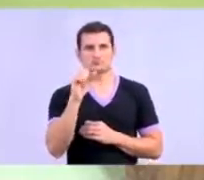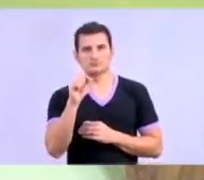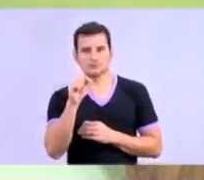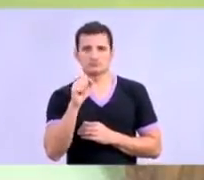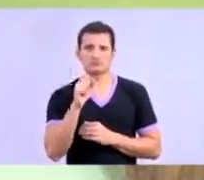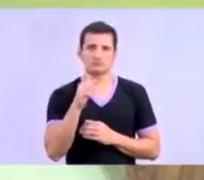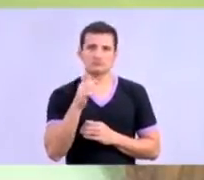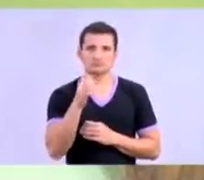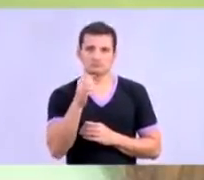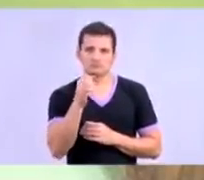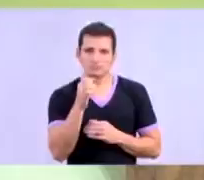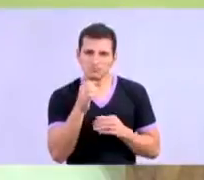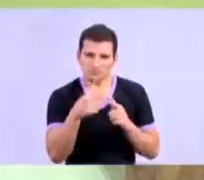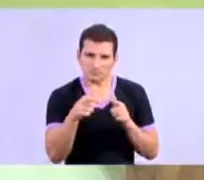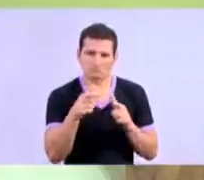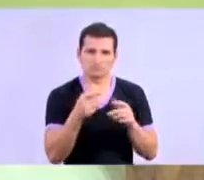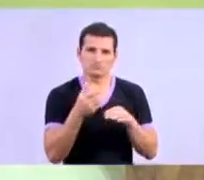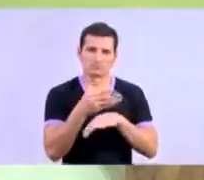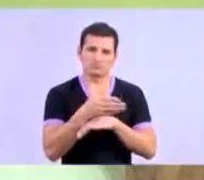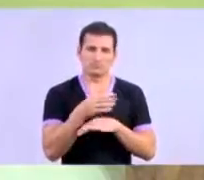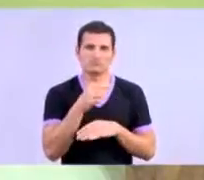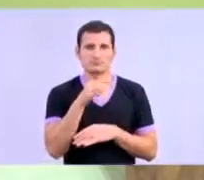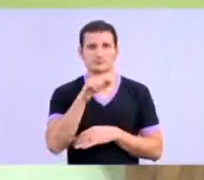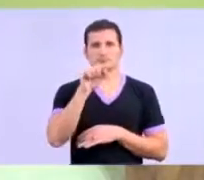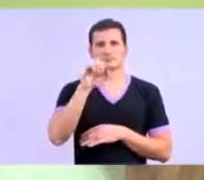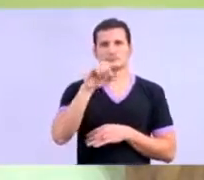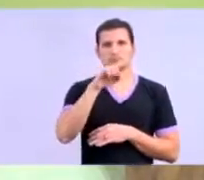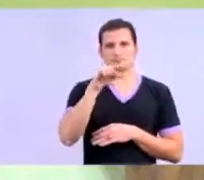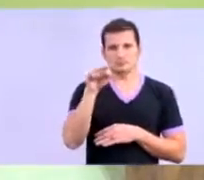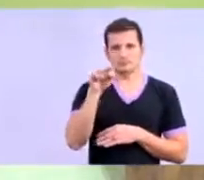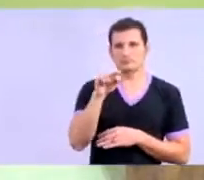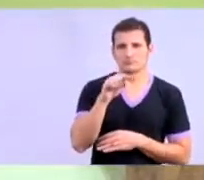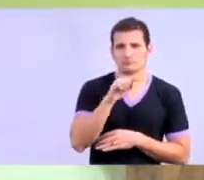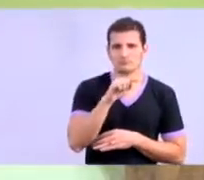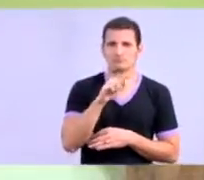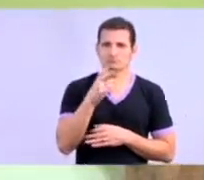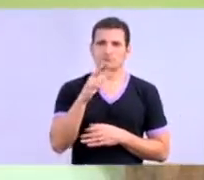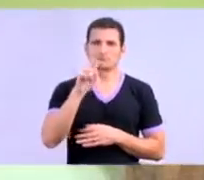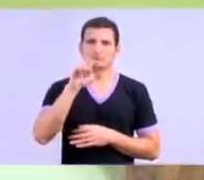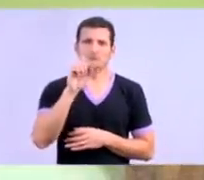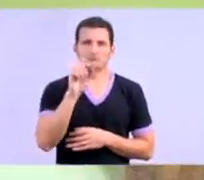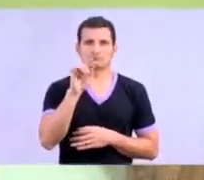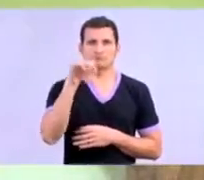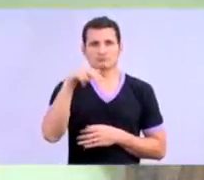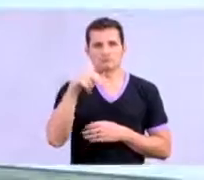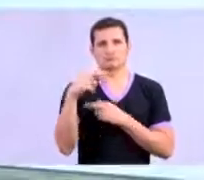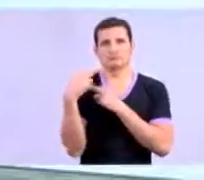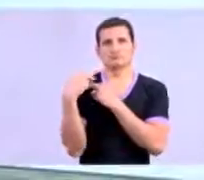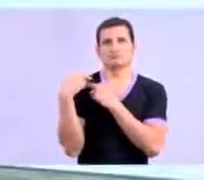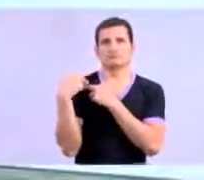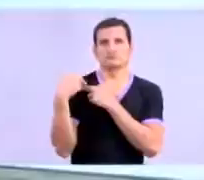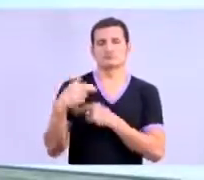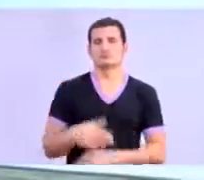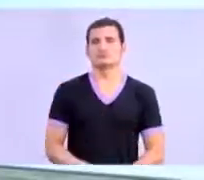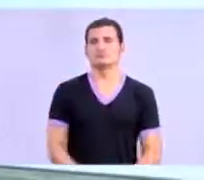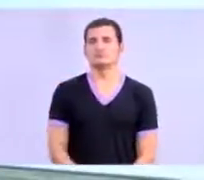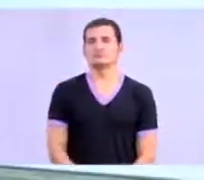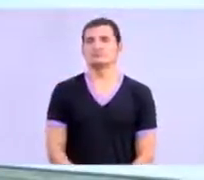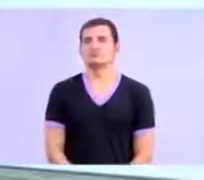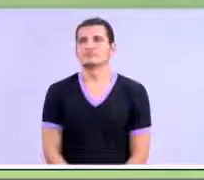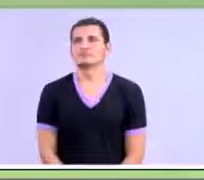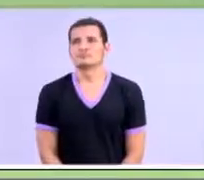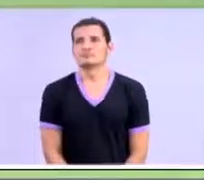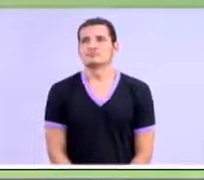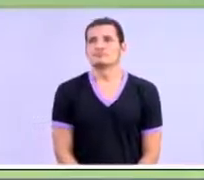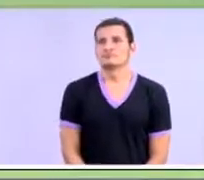de acesso, a camada de sessão entra em ação através do login. Certo, professor? Legal, obrigado, professor. Bom, vamos